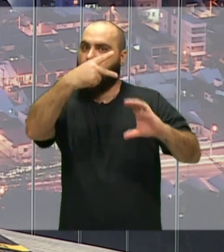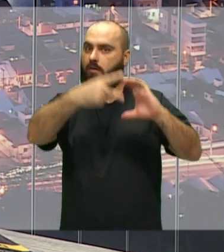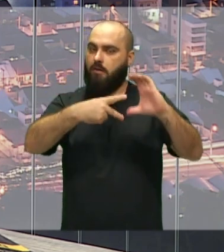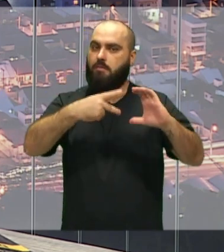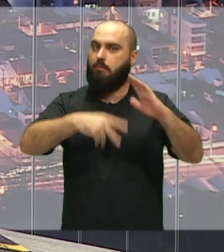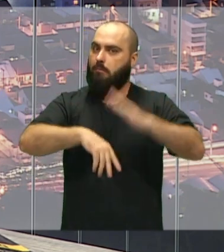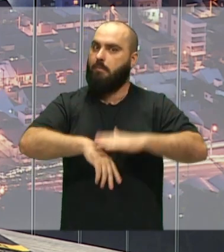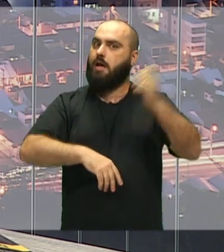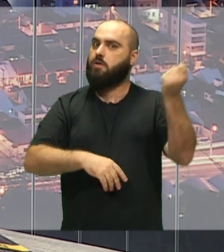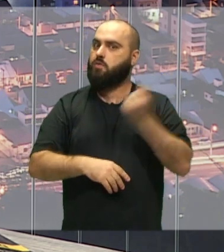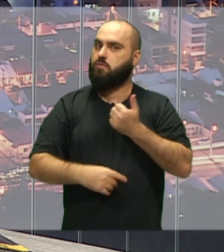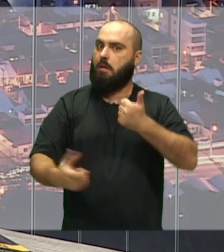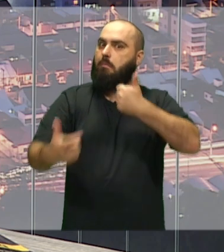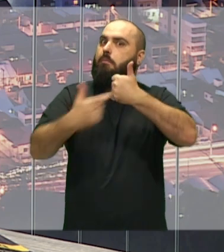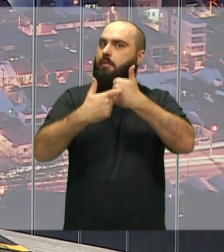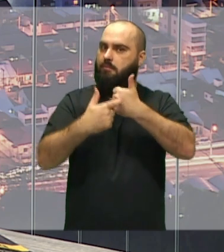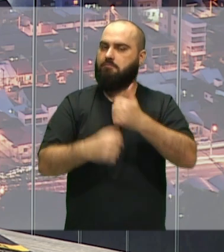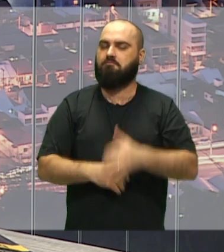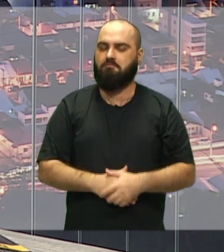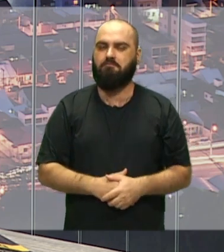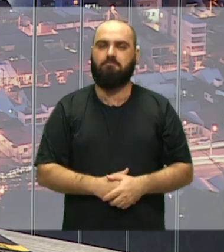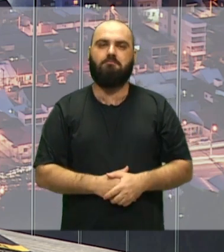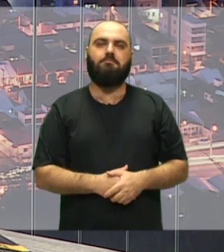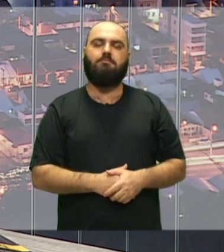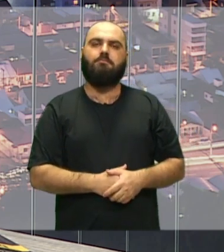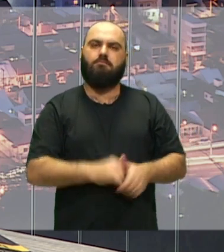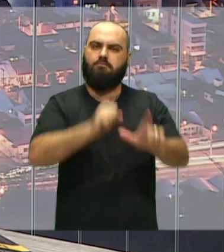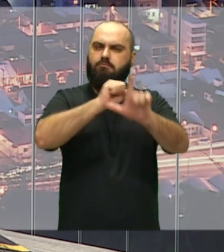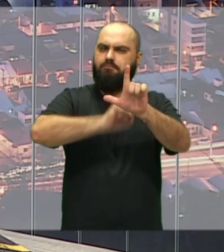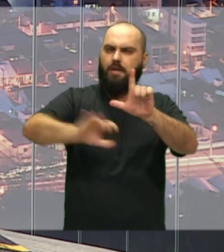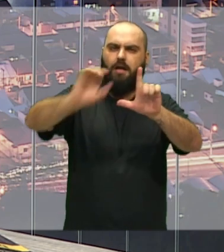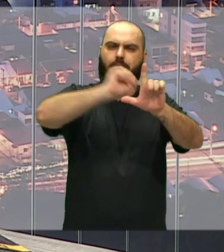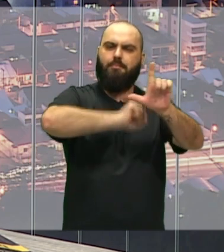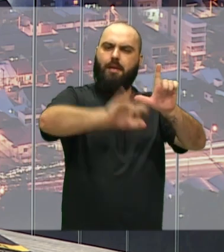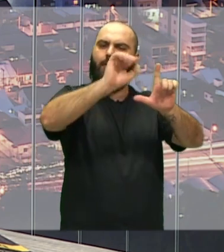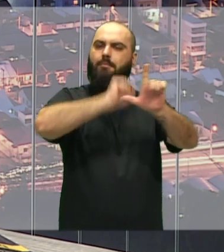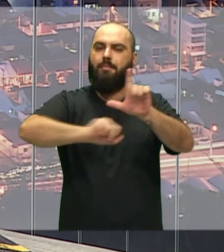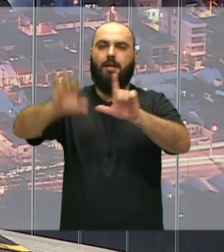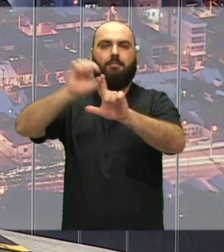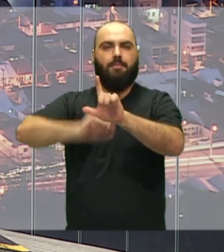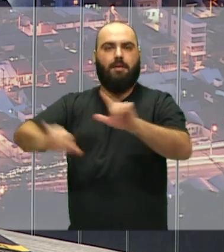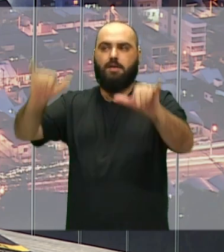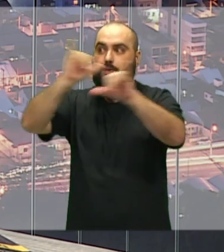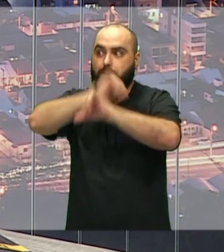de seguidores. Eu quero você também. Compartilhe as nossas publicações e faça